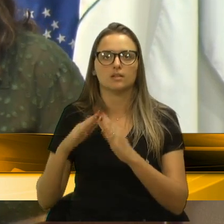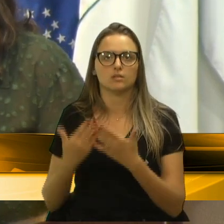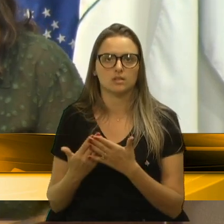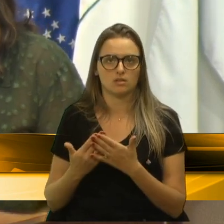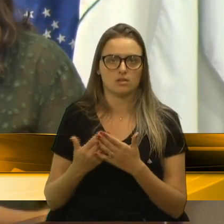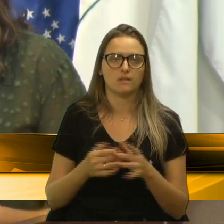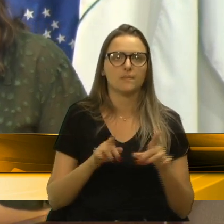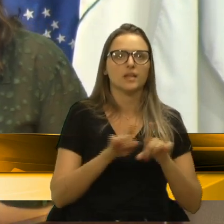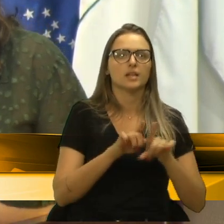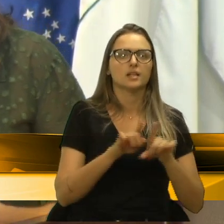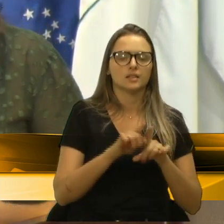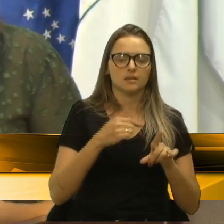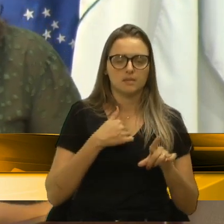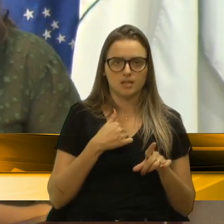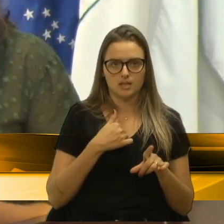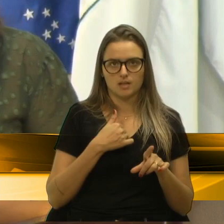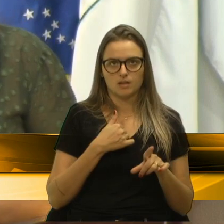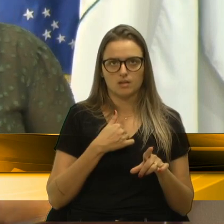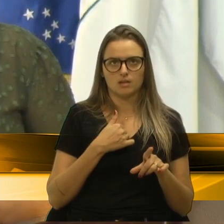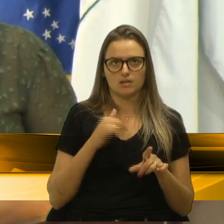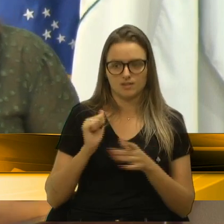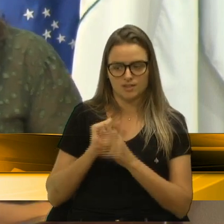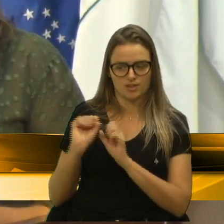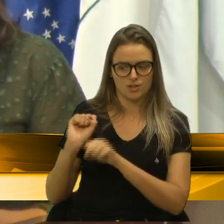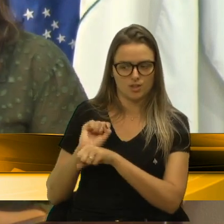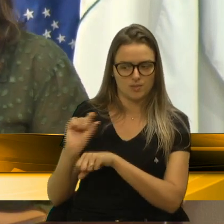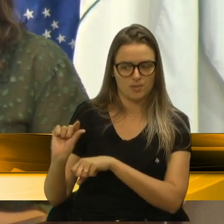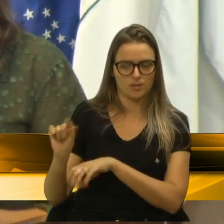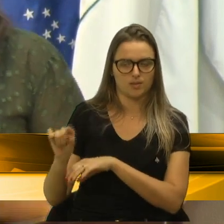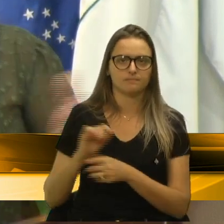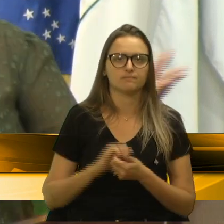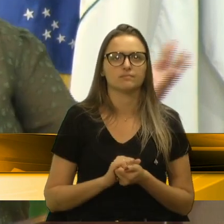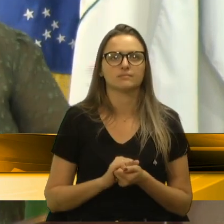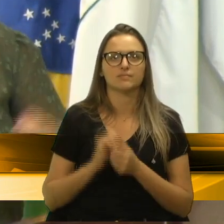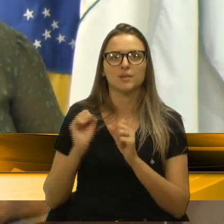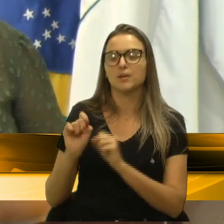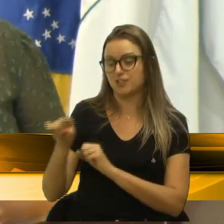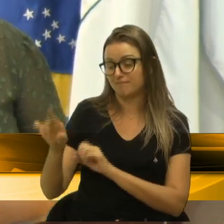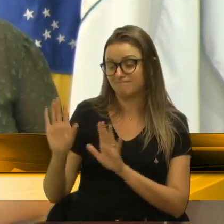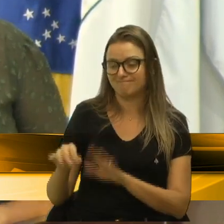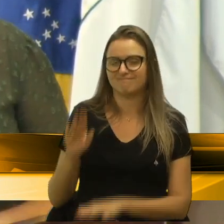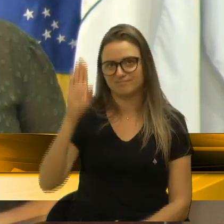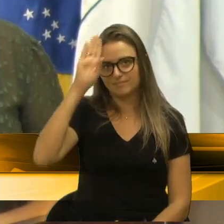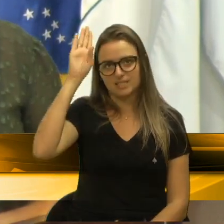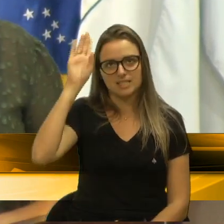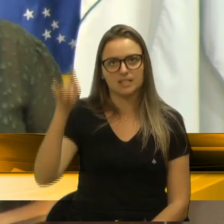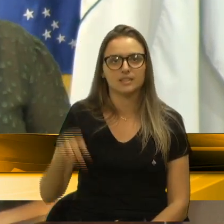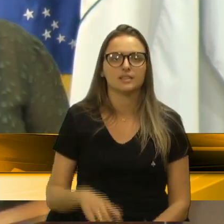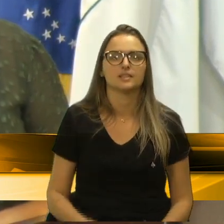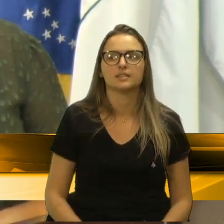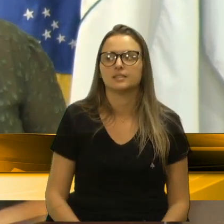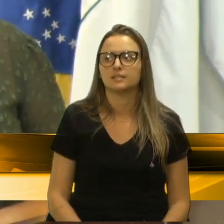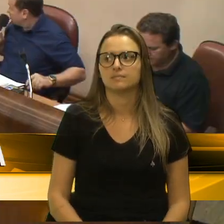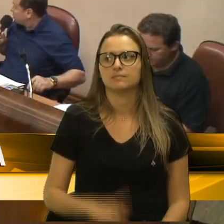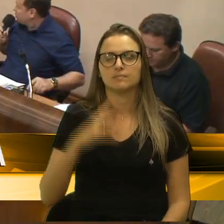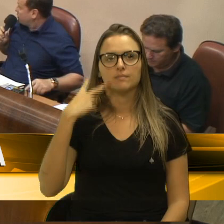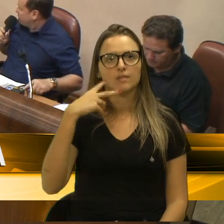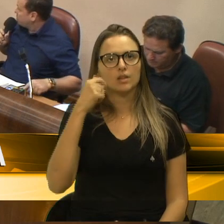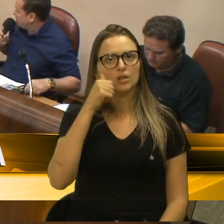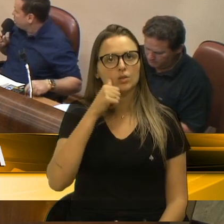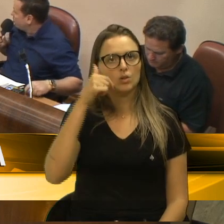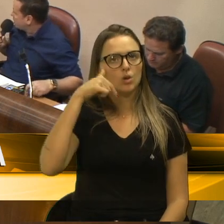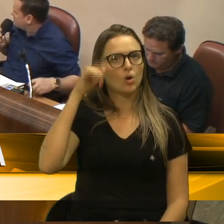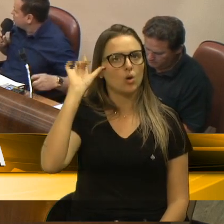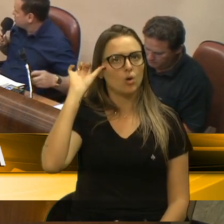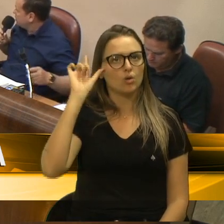também recebi... Já lhe concedo. Bom, pode, vereador Bessan. Vereadora, ontem, com a